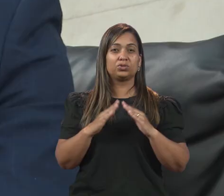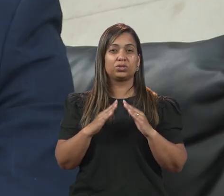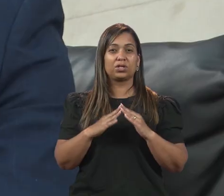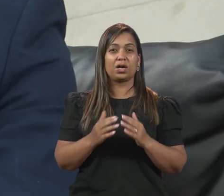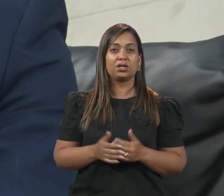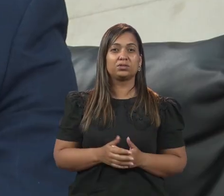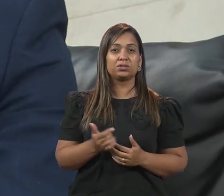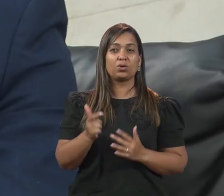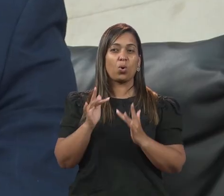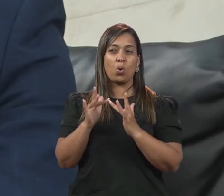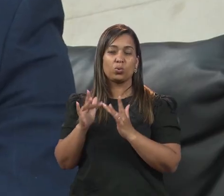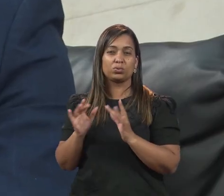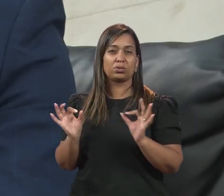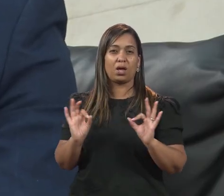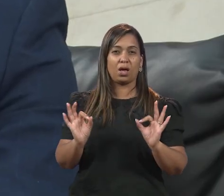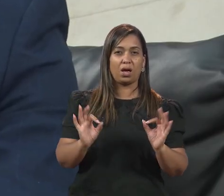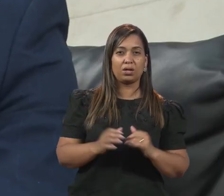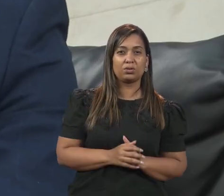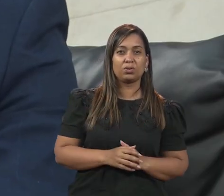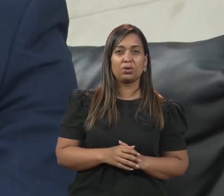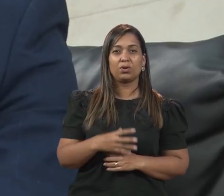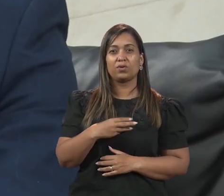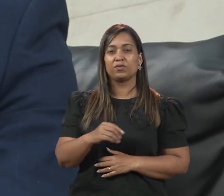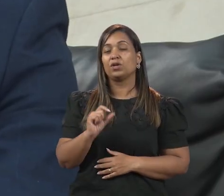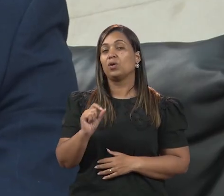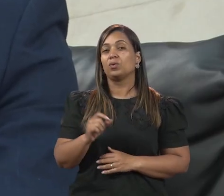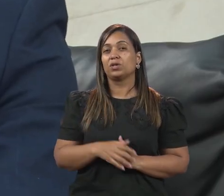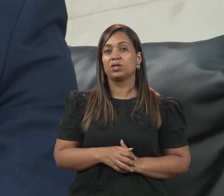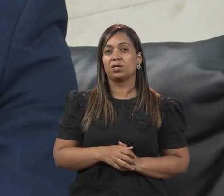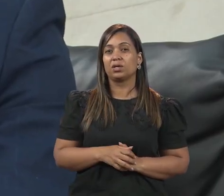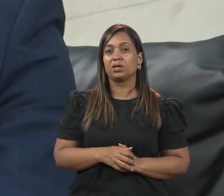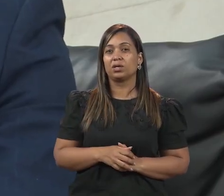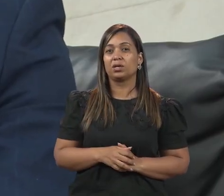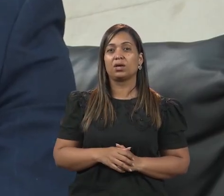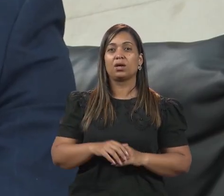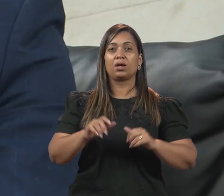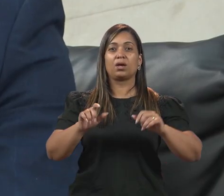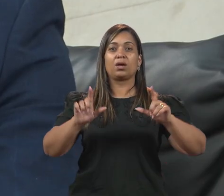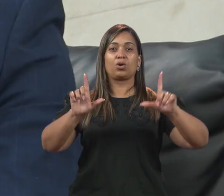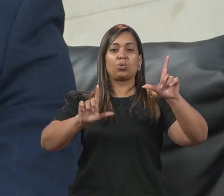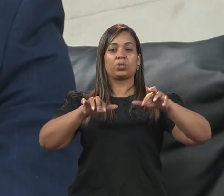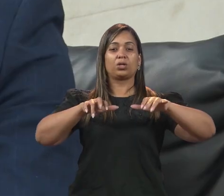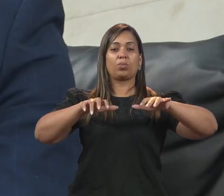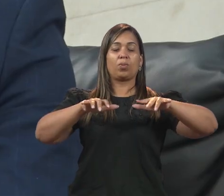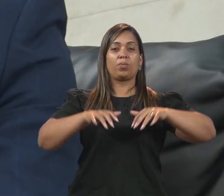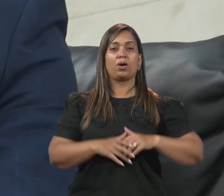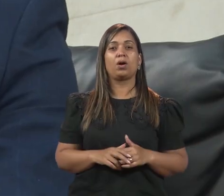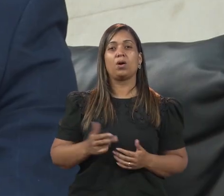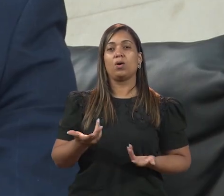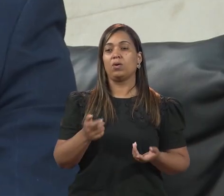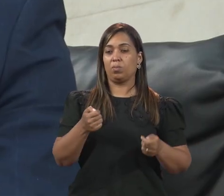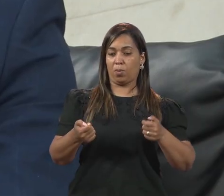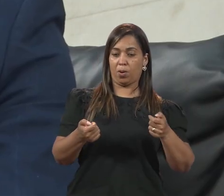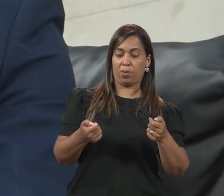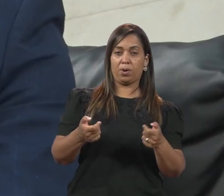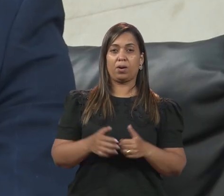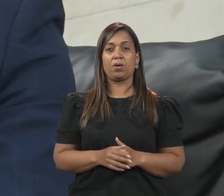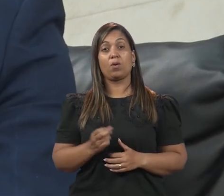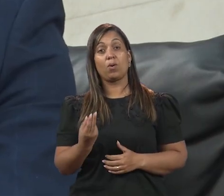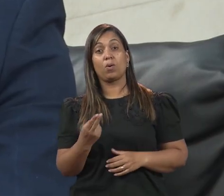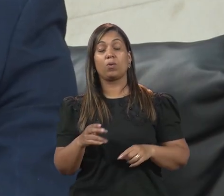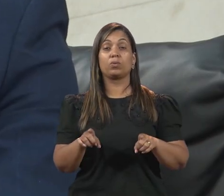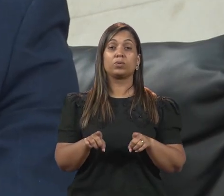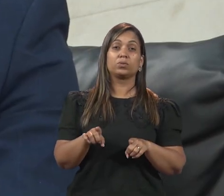que não tem mais contato. Talvez o contato do filho é com um monitor de computador. Ou um videogame. Outra